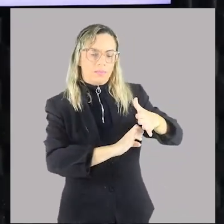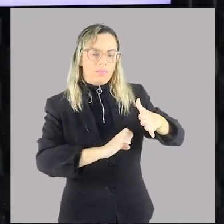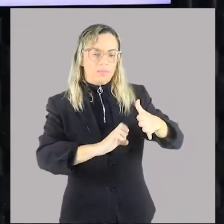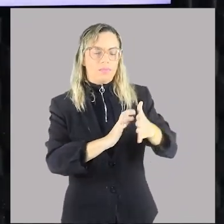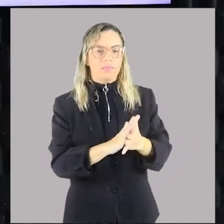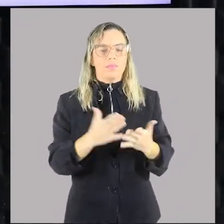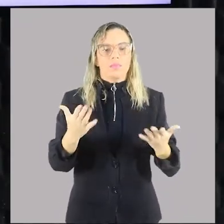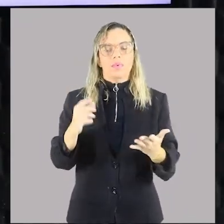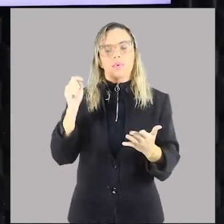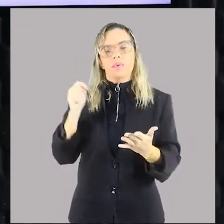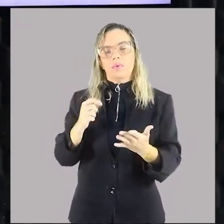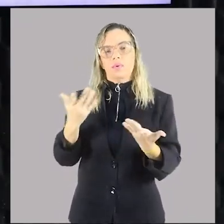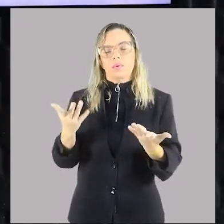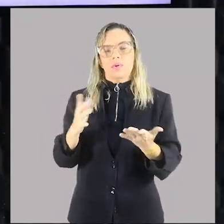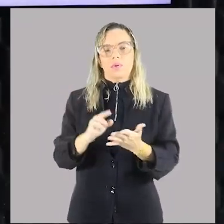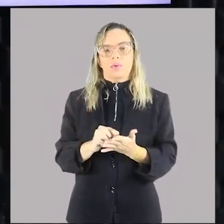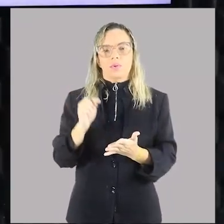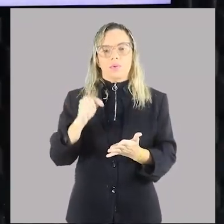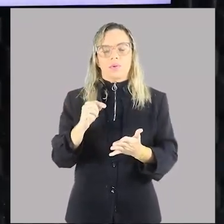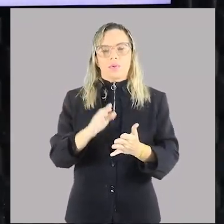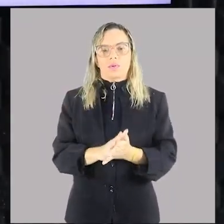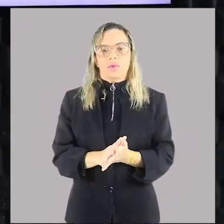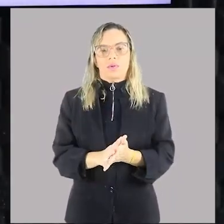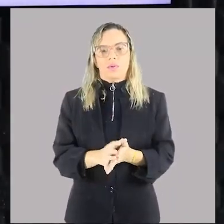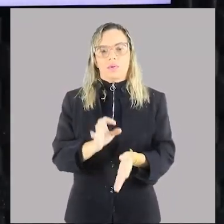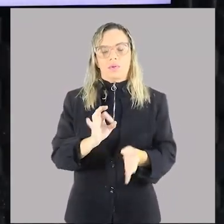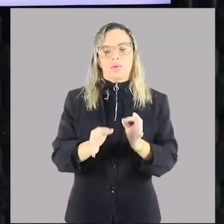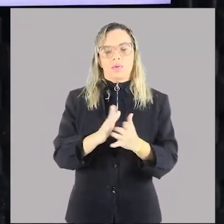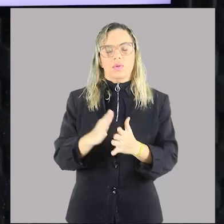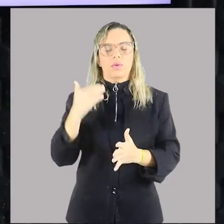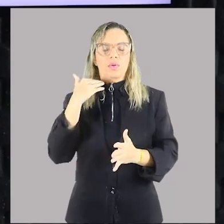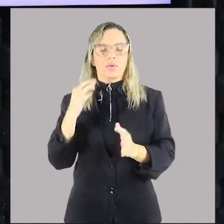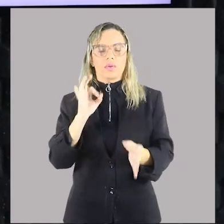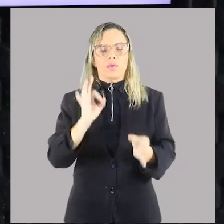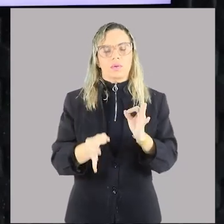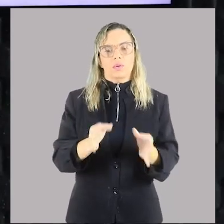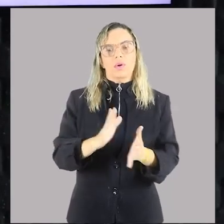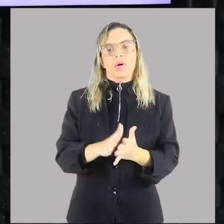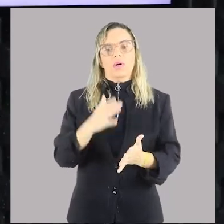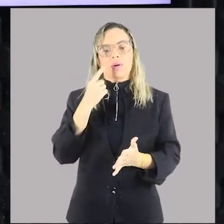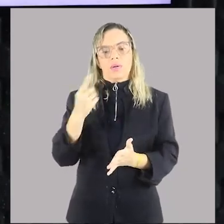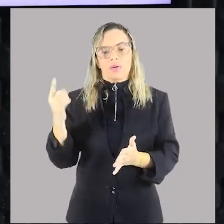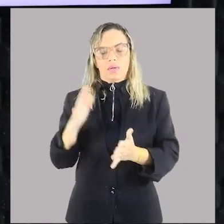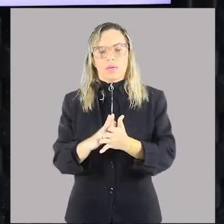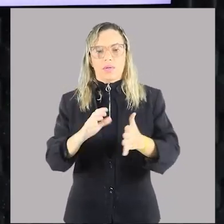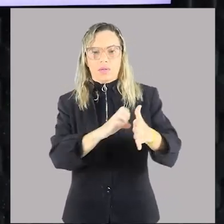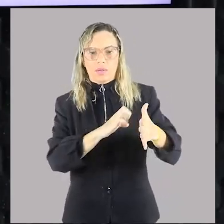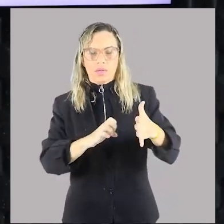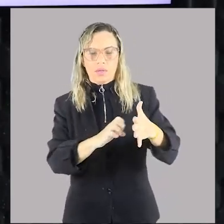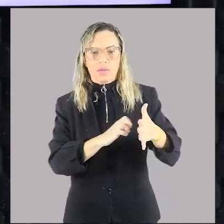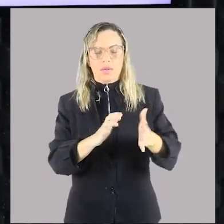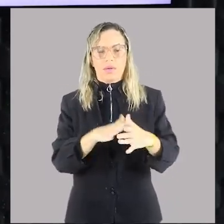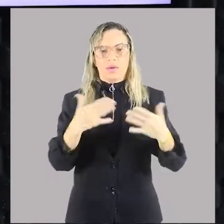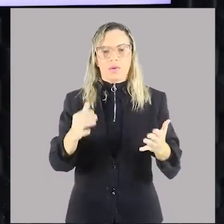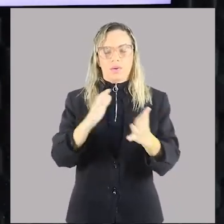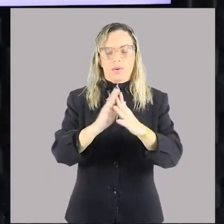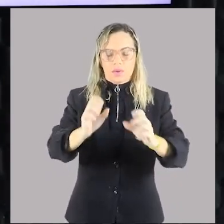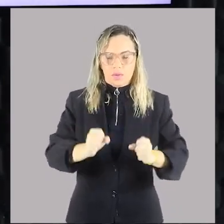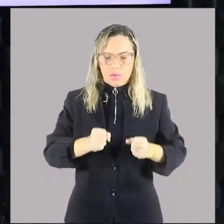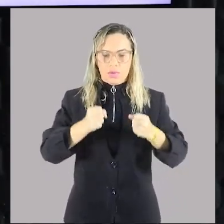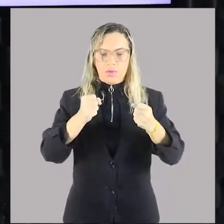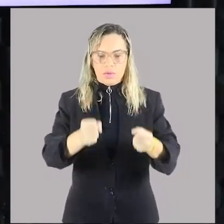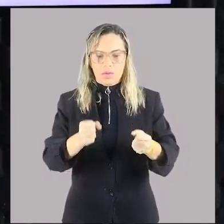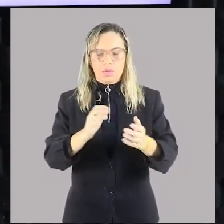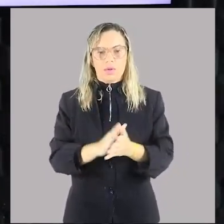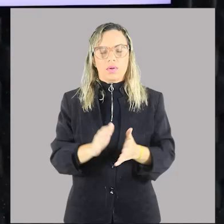Então, ou seja, isso é uma ficção jurídica. A gente diz que as empresas são pessoas jurídicas de direito privado para que elas possam, com